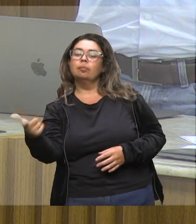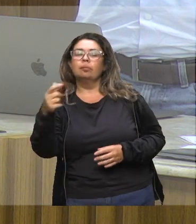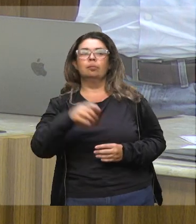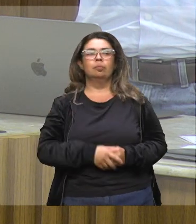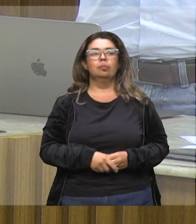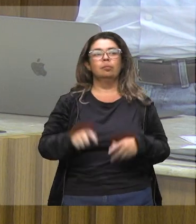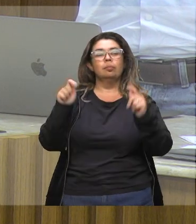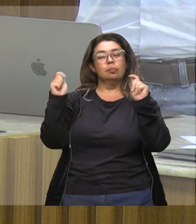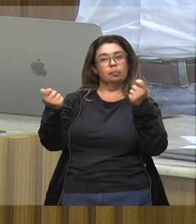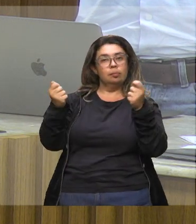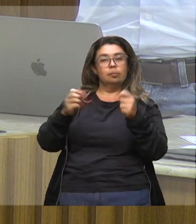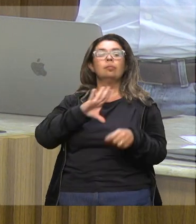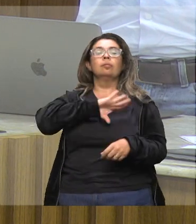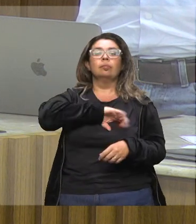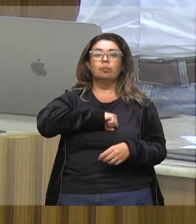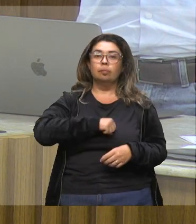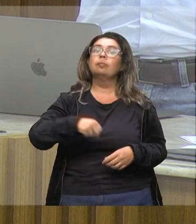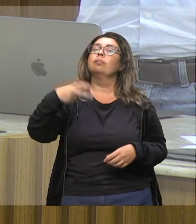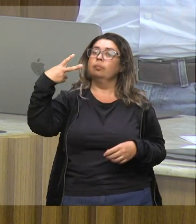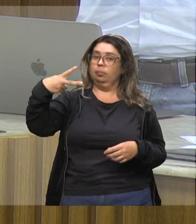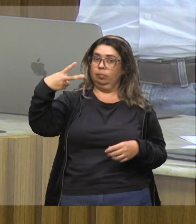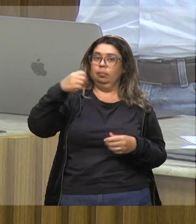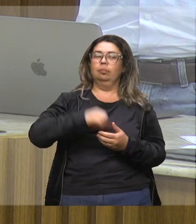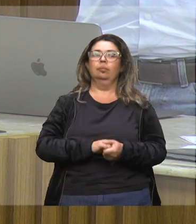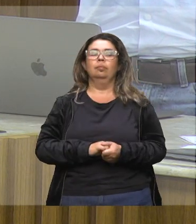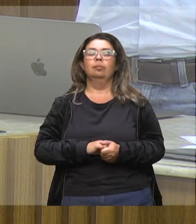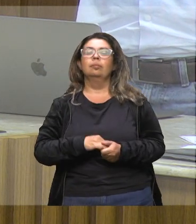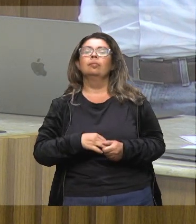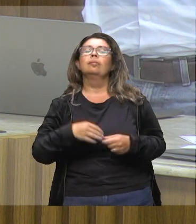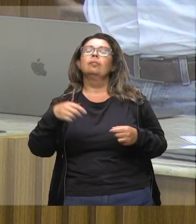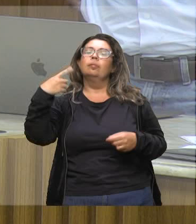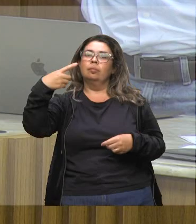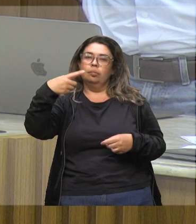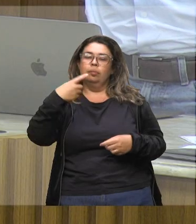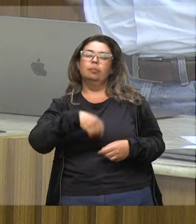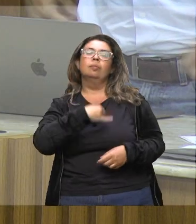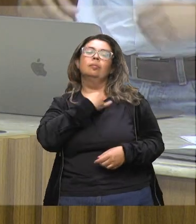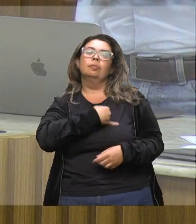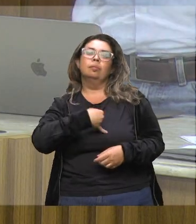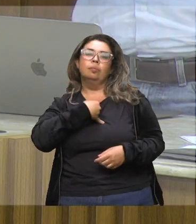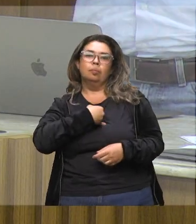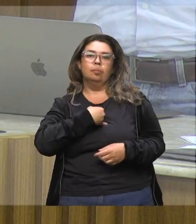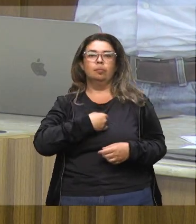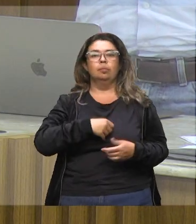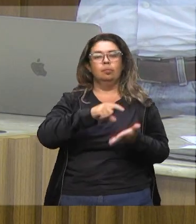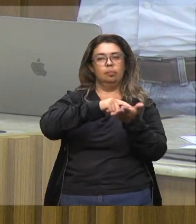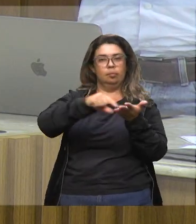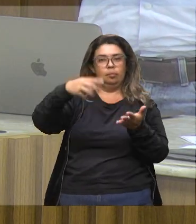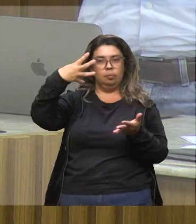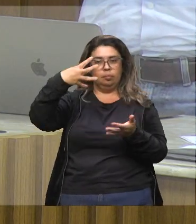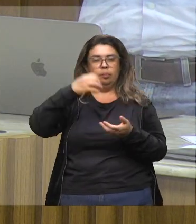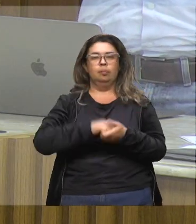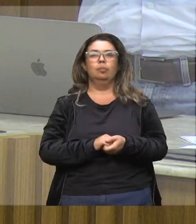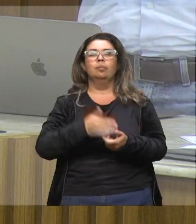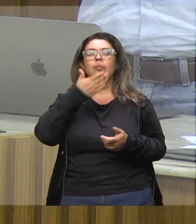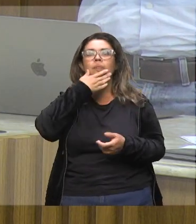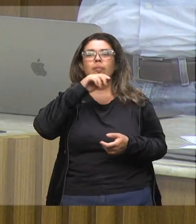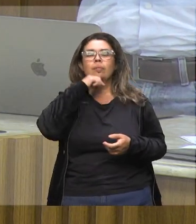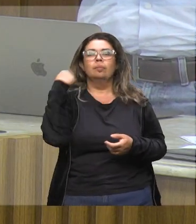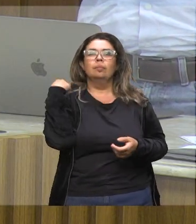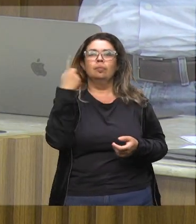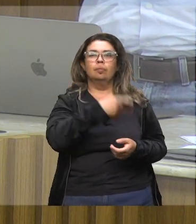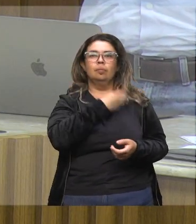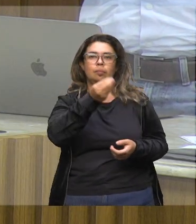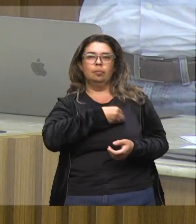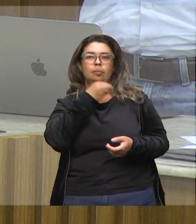Vocês precisam amar os dois. 1 João capítulo 4, versículo 21. Pai nosso que estais no